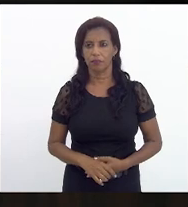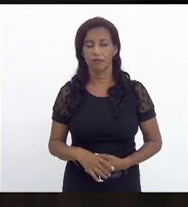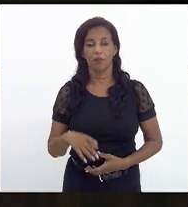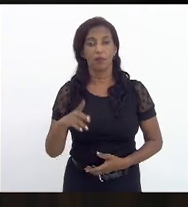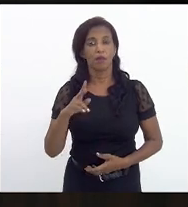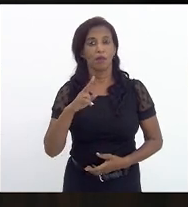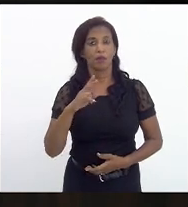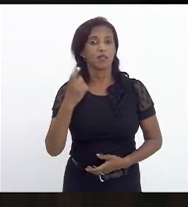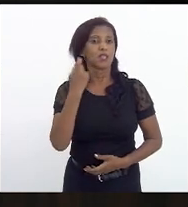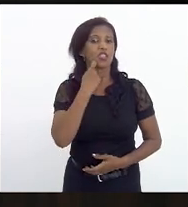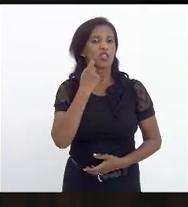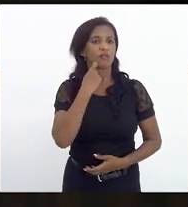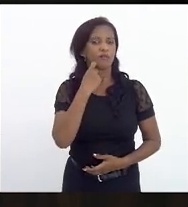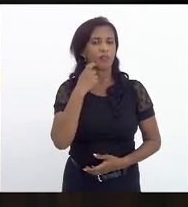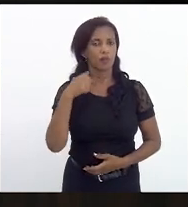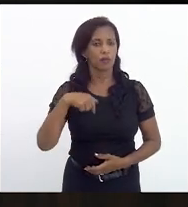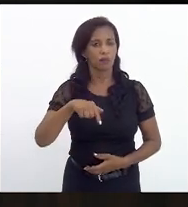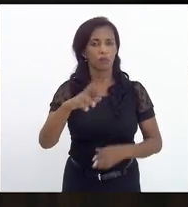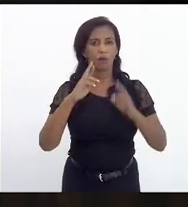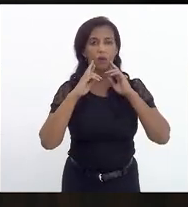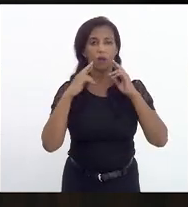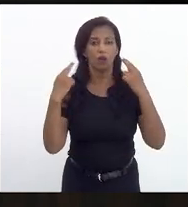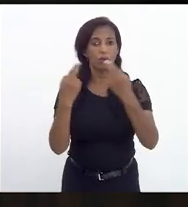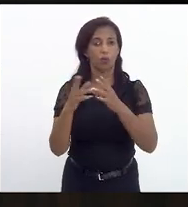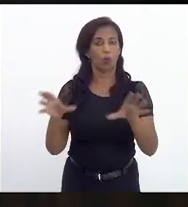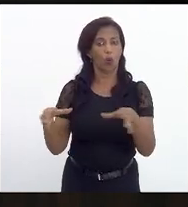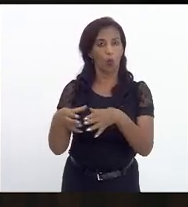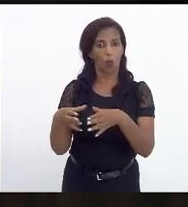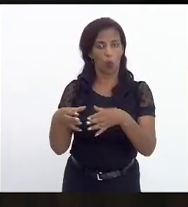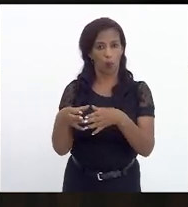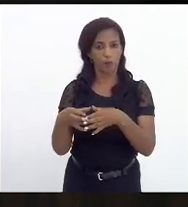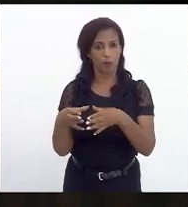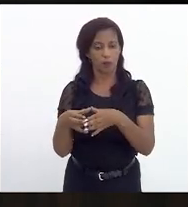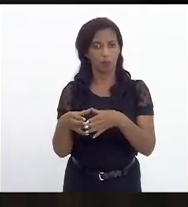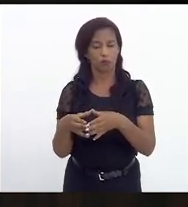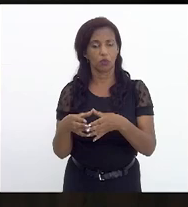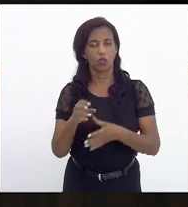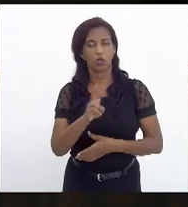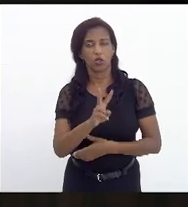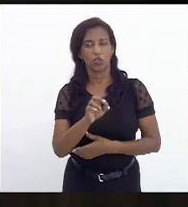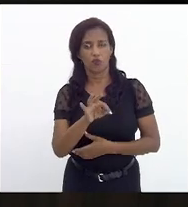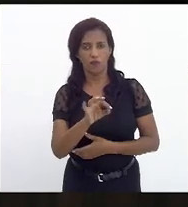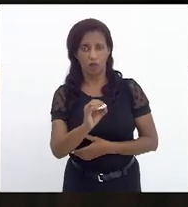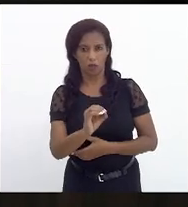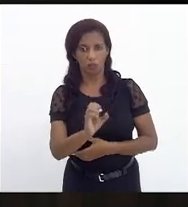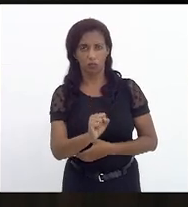realizar na sexta-feira uma reunião da Comissão de Emendas Condicionais e Vetos,